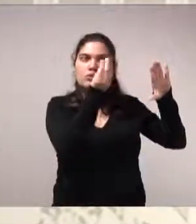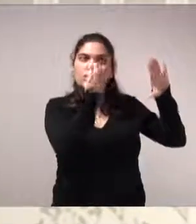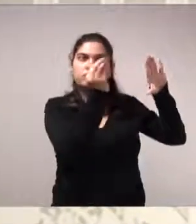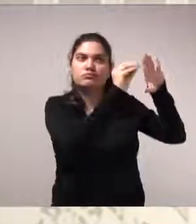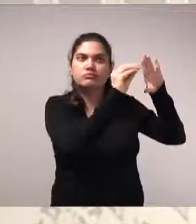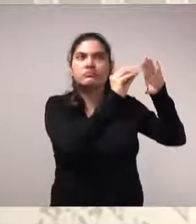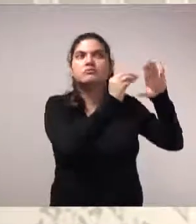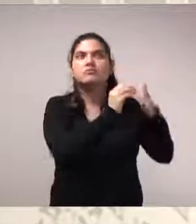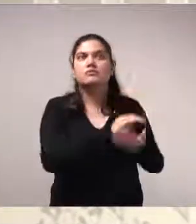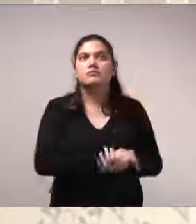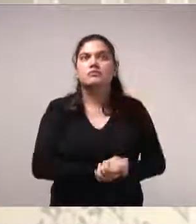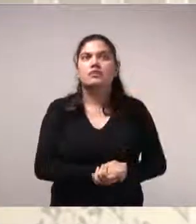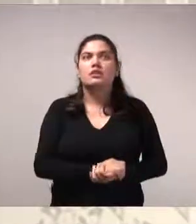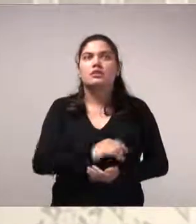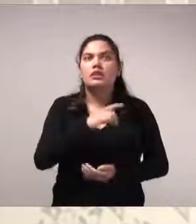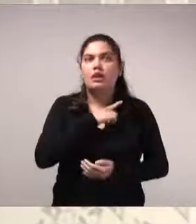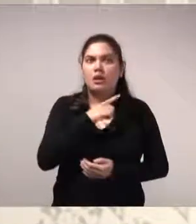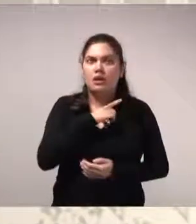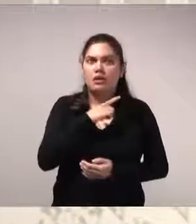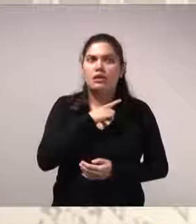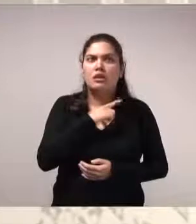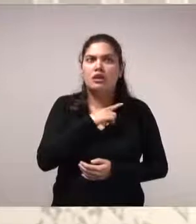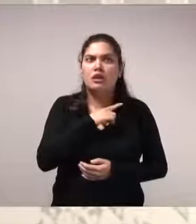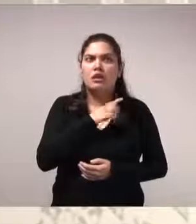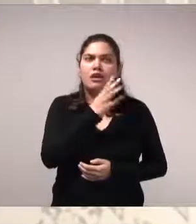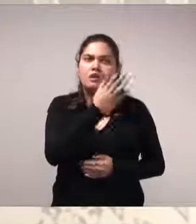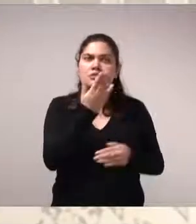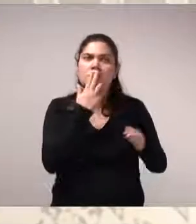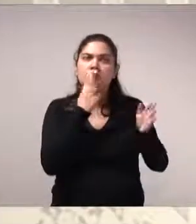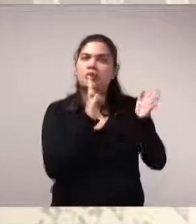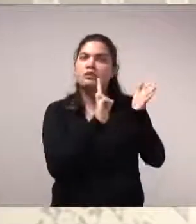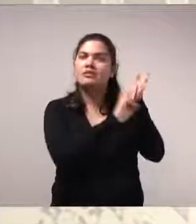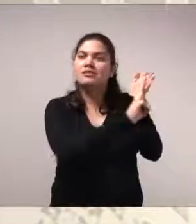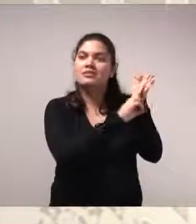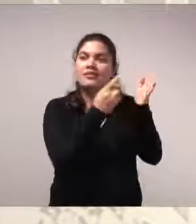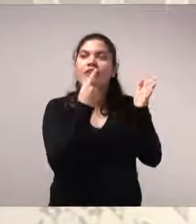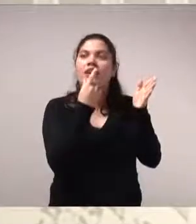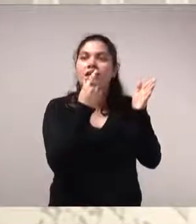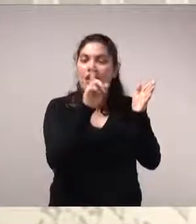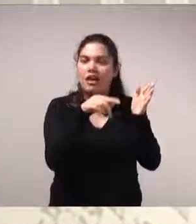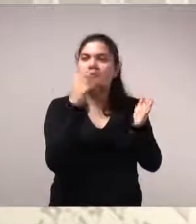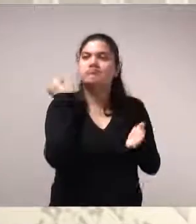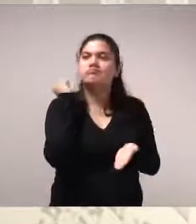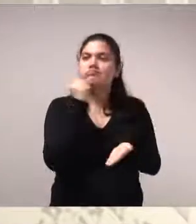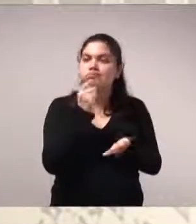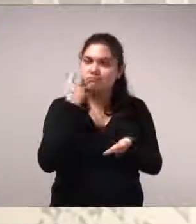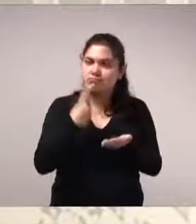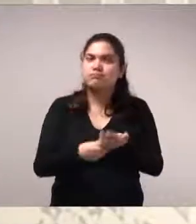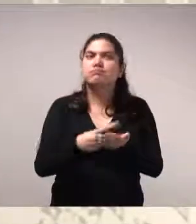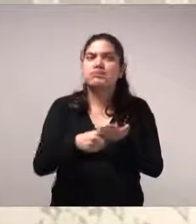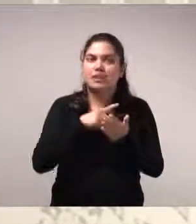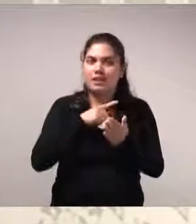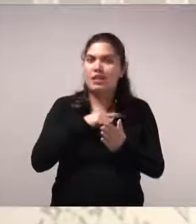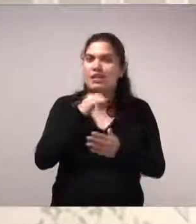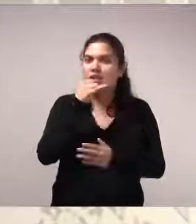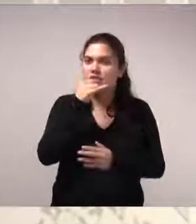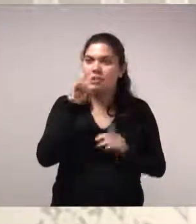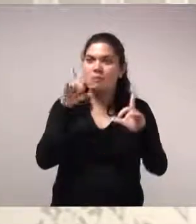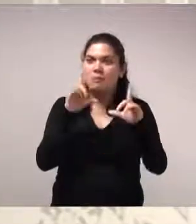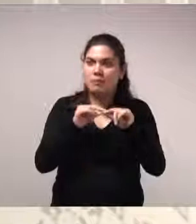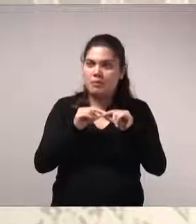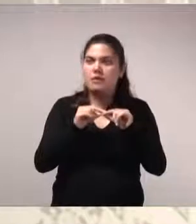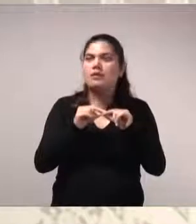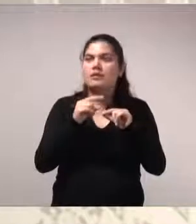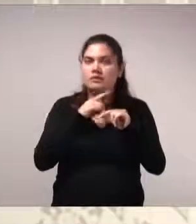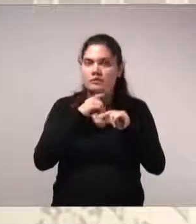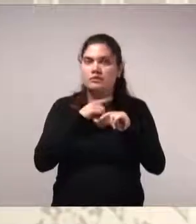edificações, em que ter esse selo na edificação significa, olha, esta edificação consome menos energia, ela está certificada